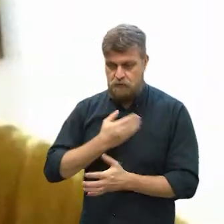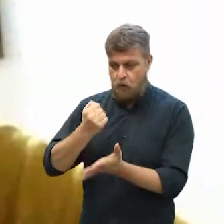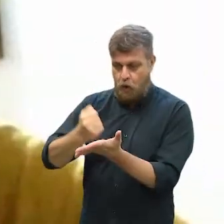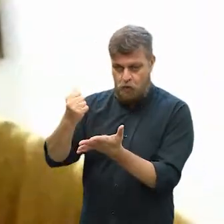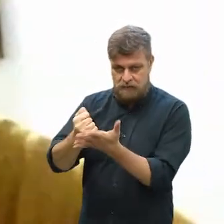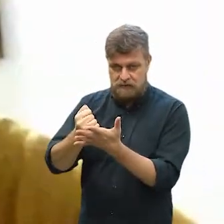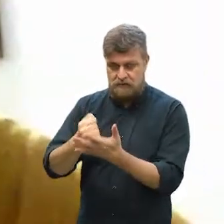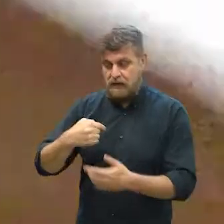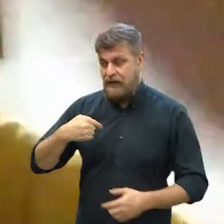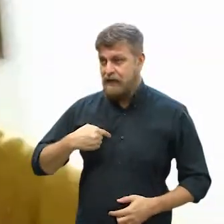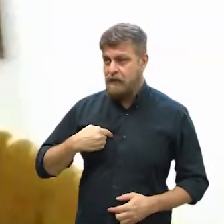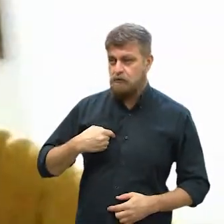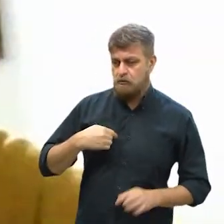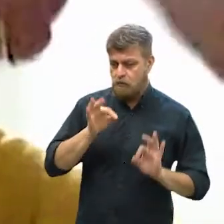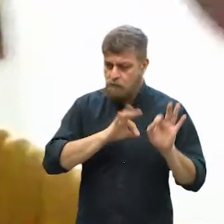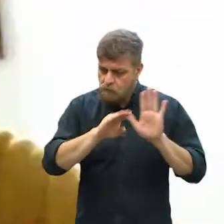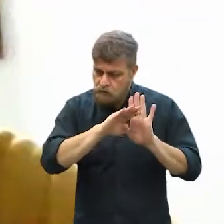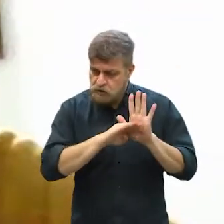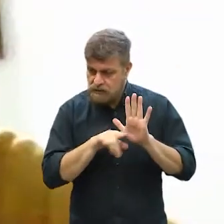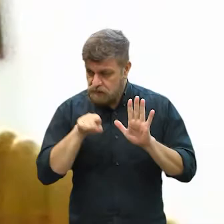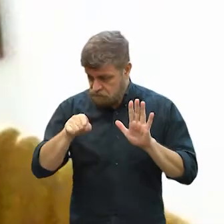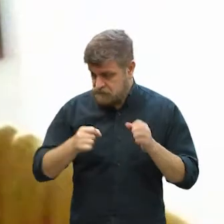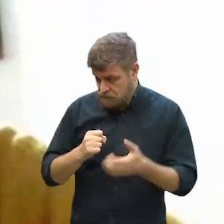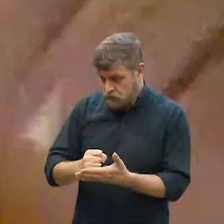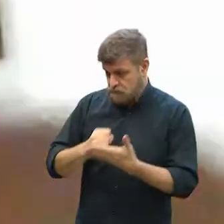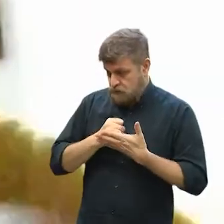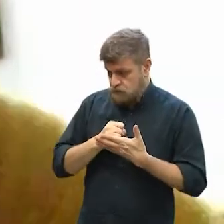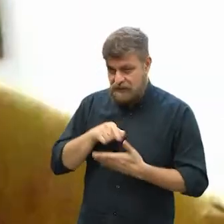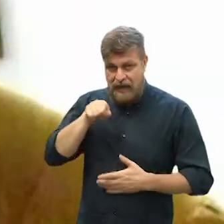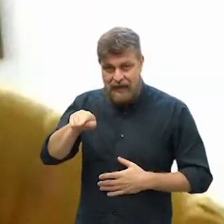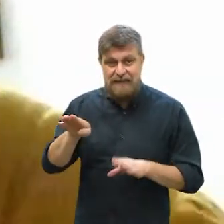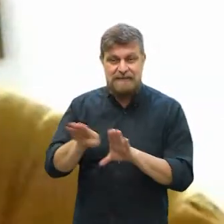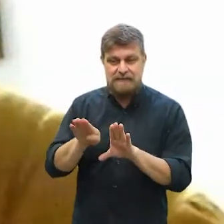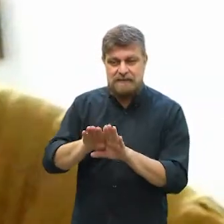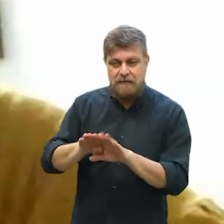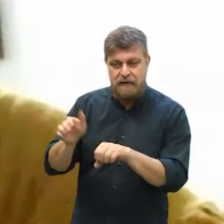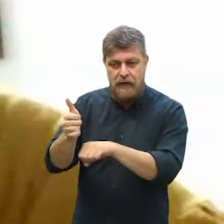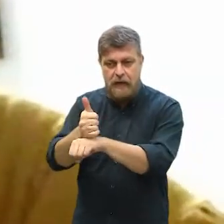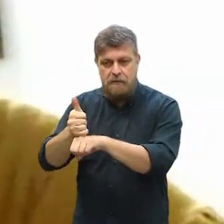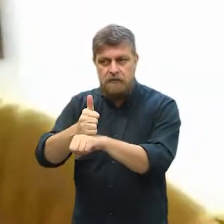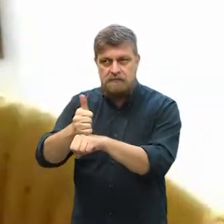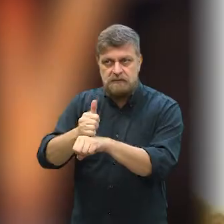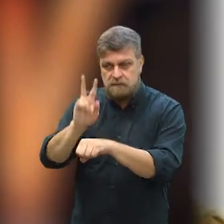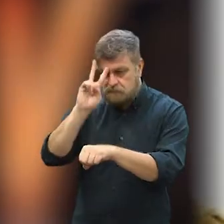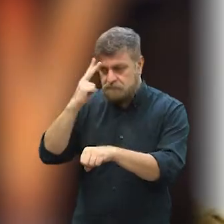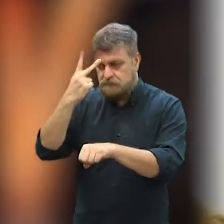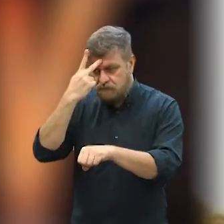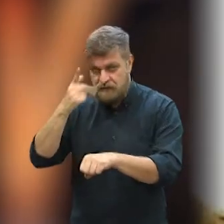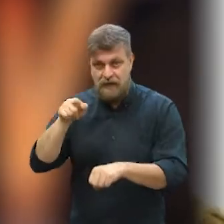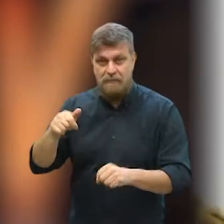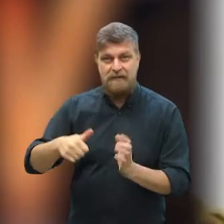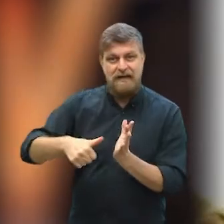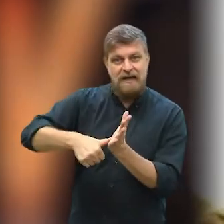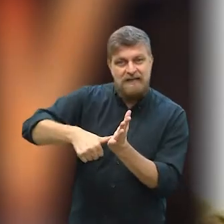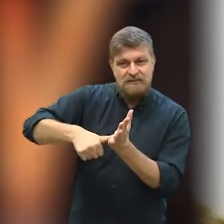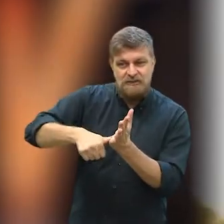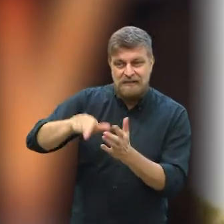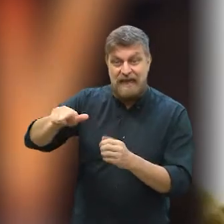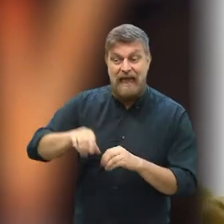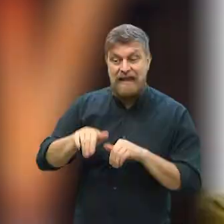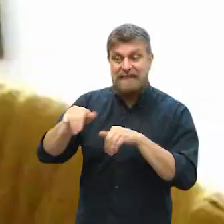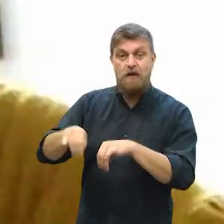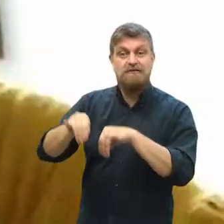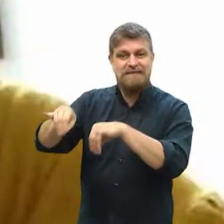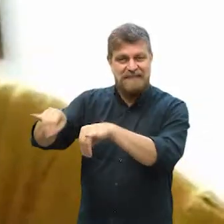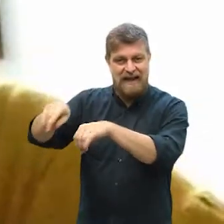mercado, assim, olha, eu estou com esses projetos, me ajudem a entregar, elas também estavam em processo de transição, inclusive uma delas que é minha sócia, que é a Brau, que mora na